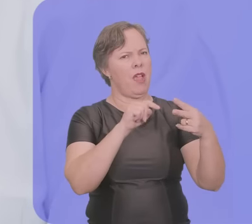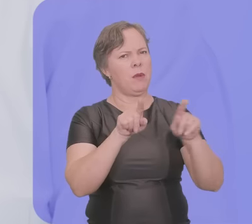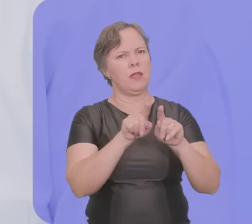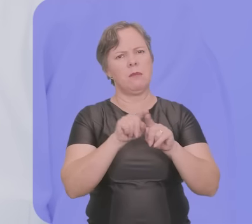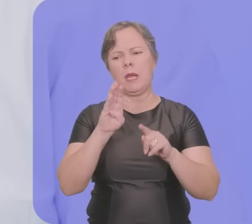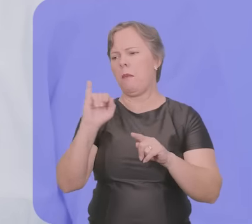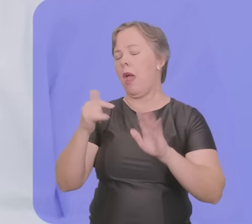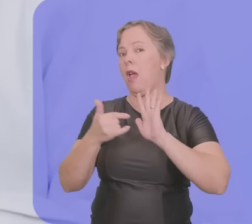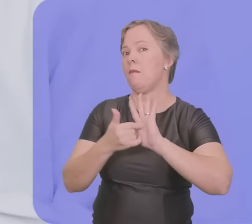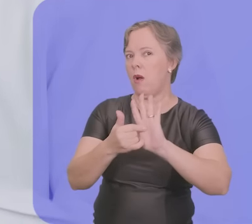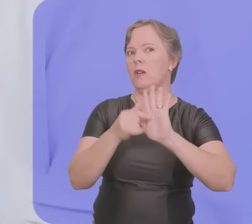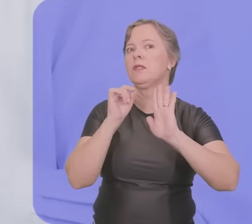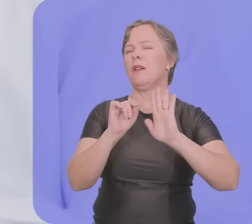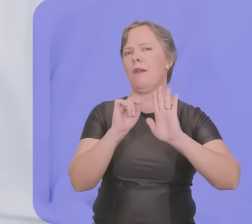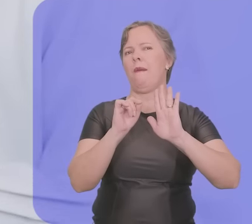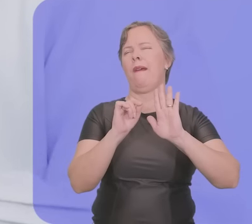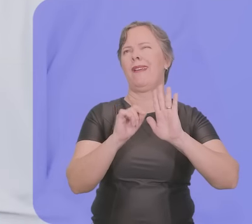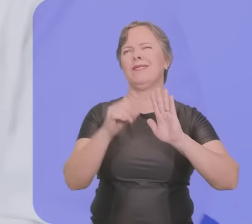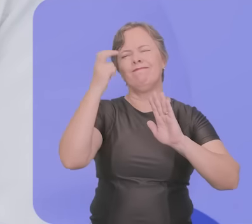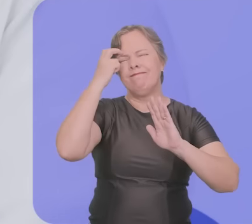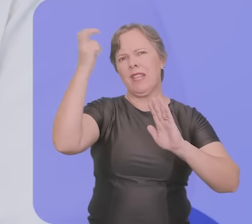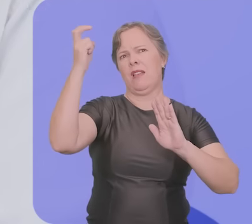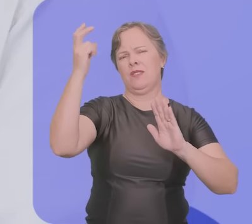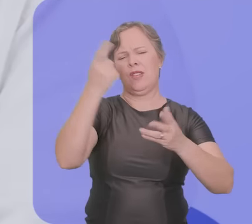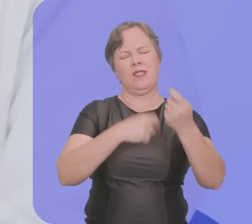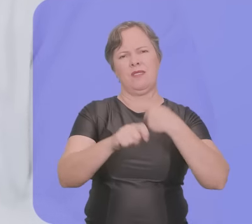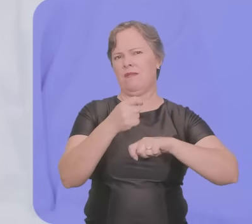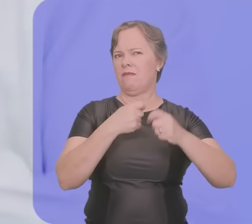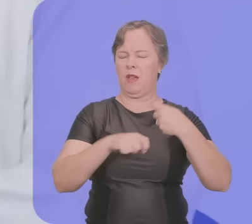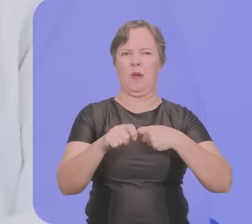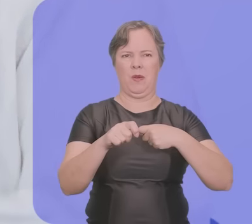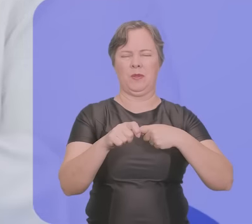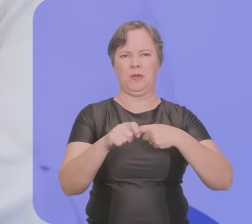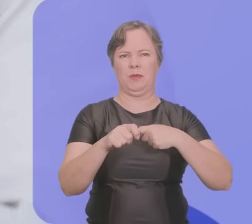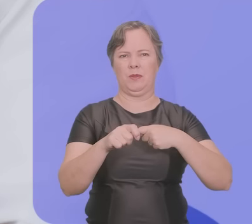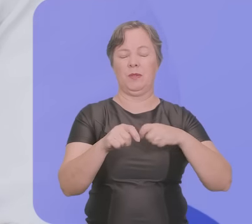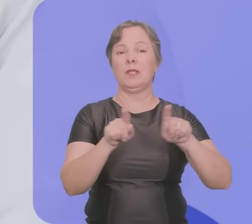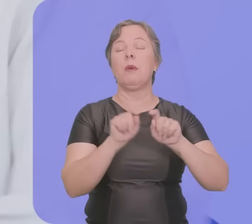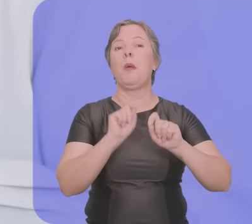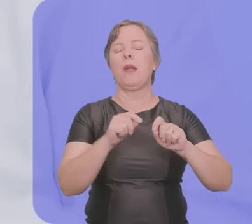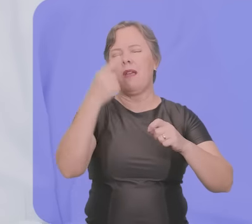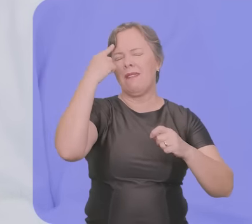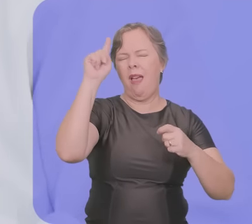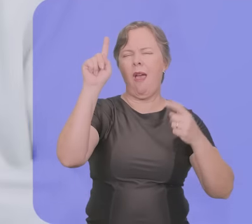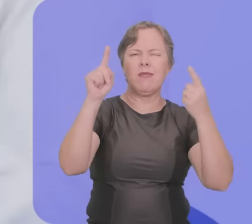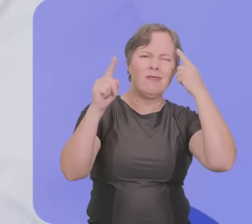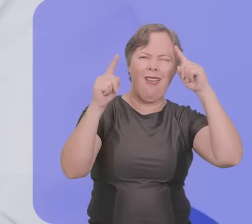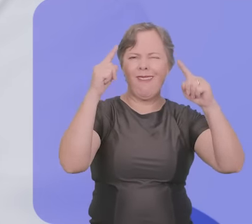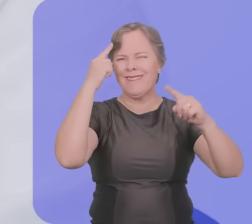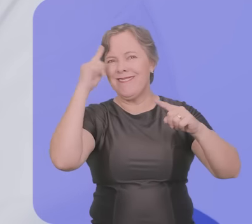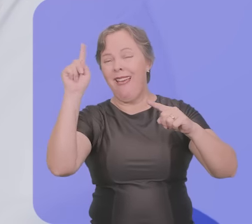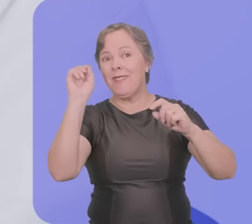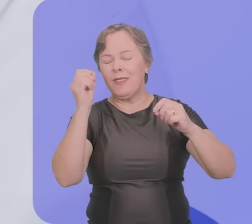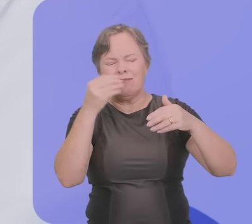nas refinarias, né? O petróleo ele vai virando vários subprodutos a partir de uma aplicação de uma técnica. Então, a gente precisa aplicar